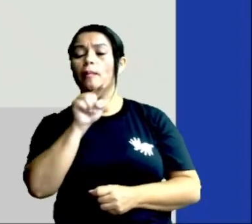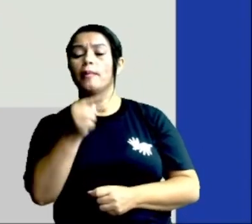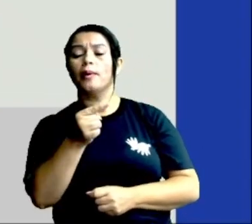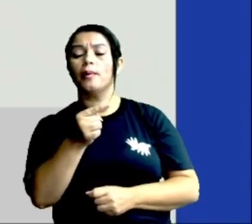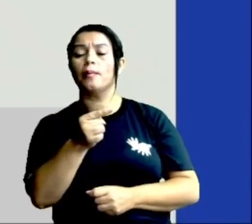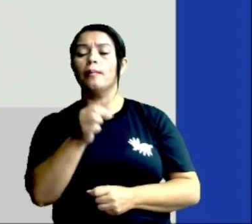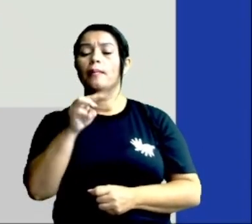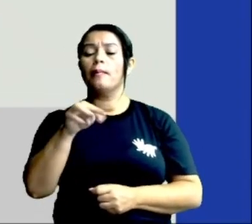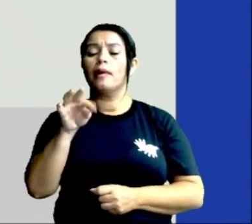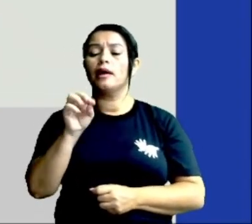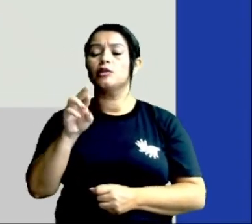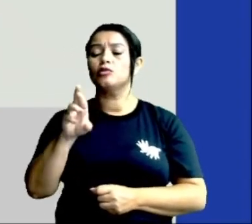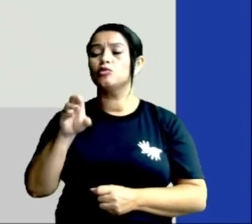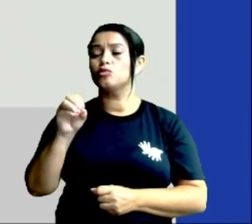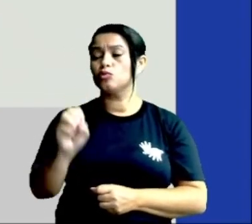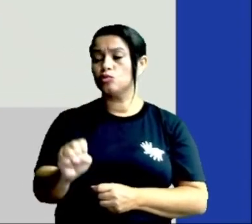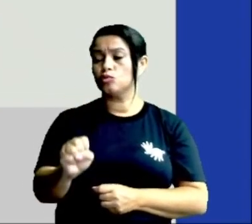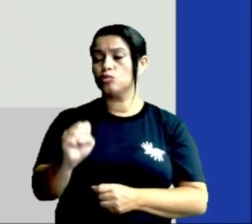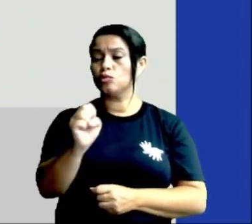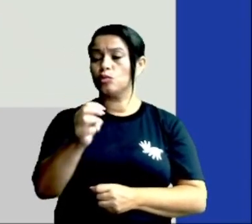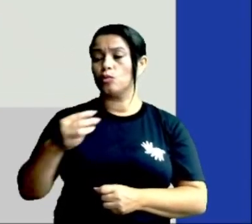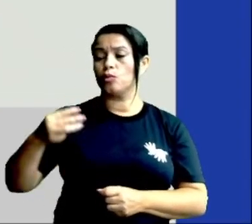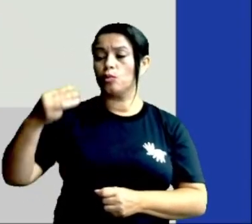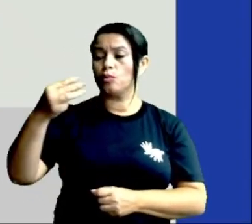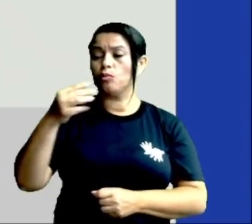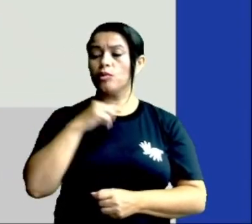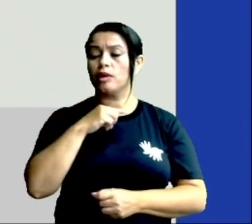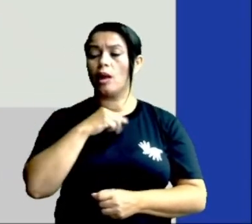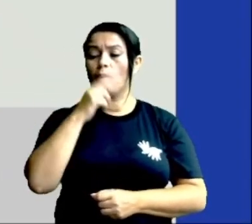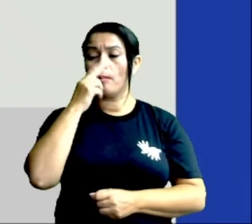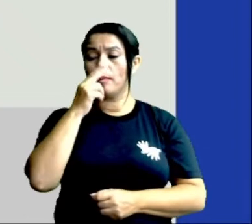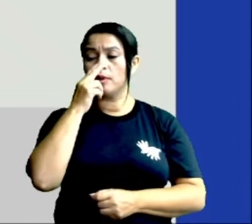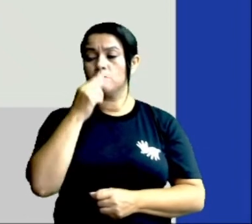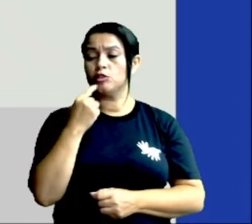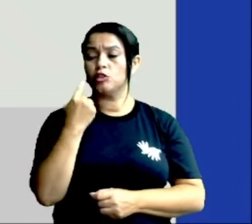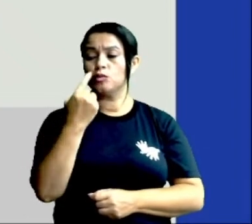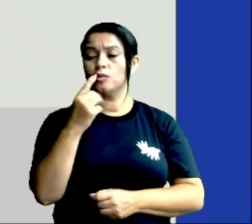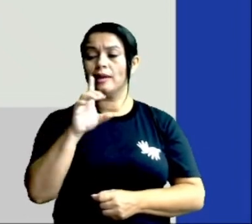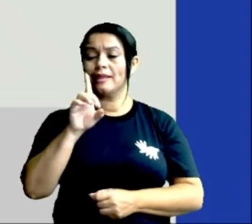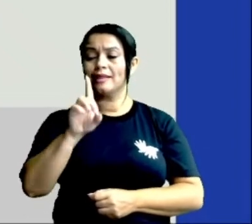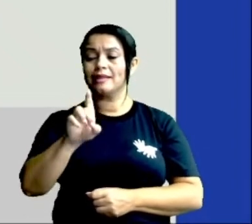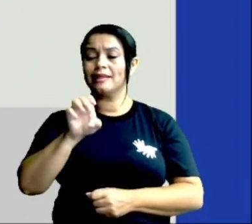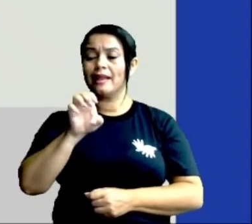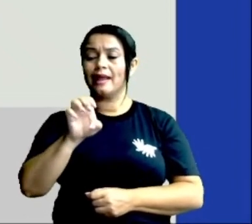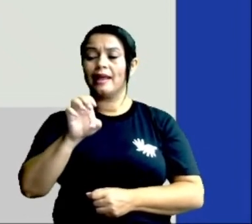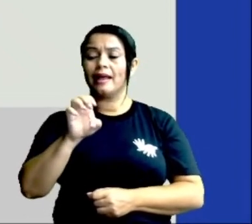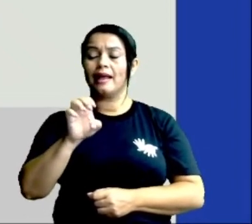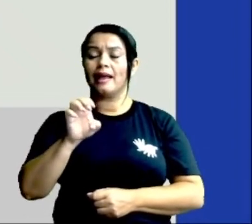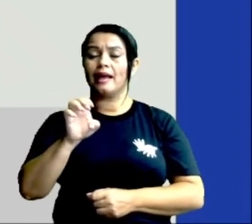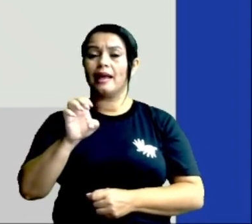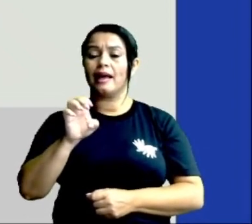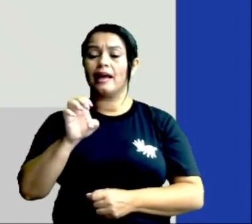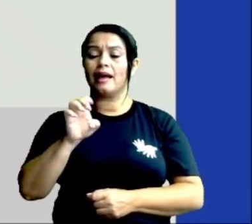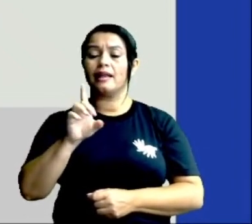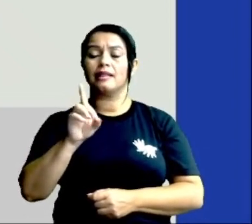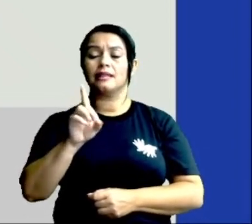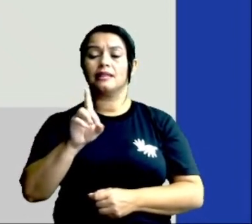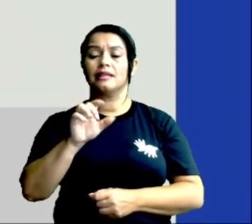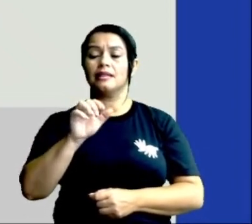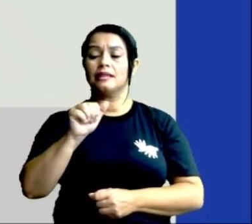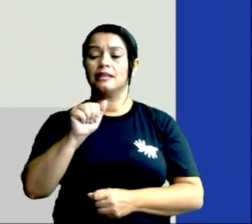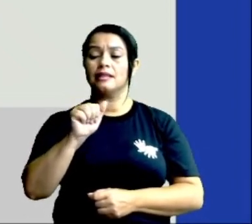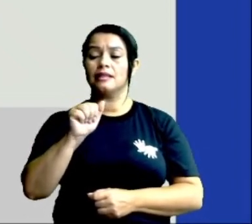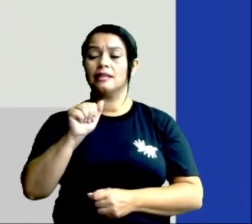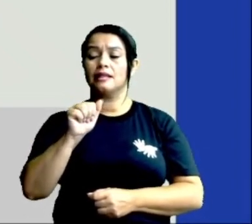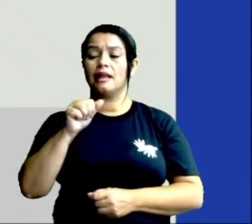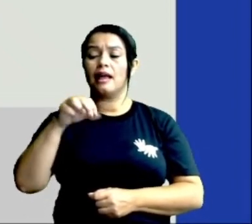metros cúbicos equivale a 1 decâmetro, tá? E 1000 centímetros cúbicos